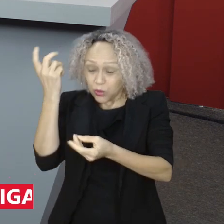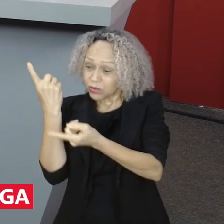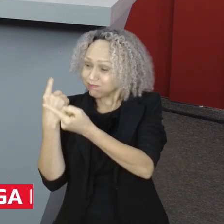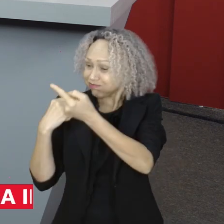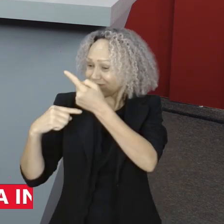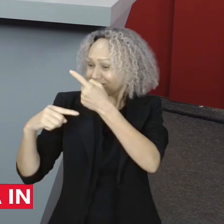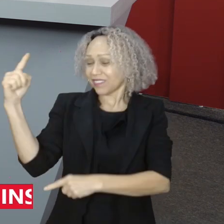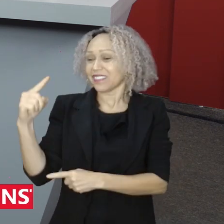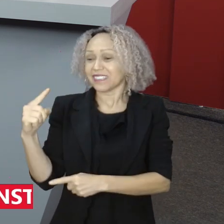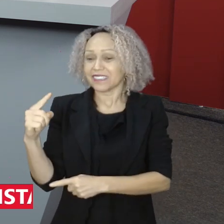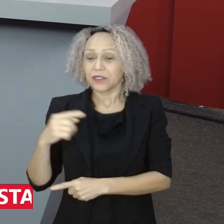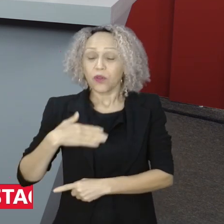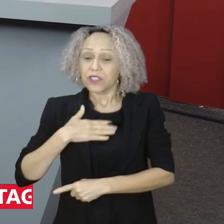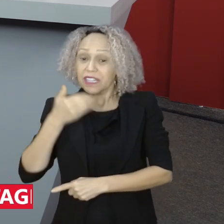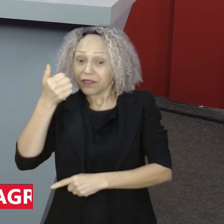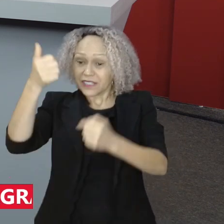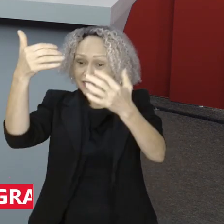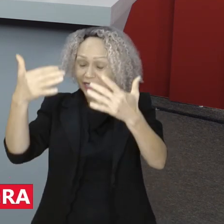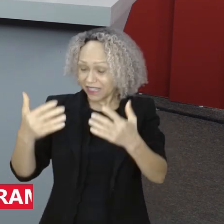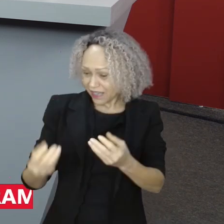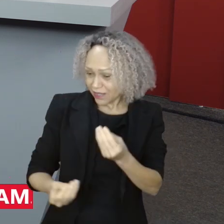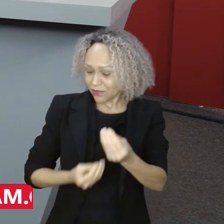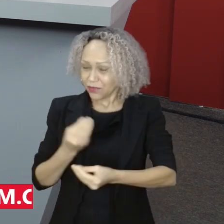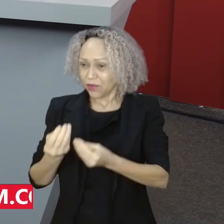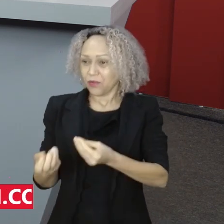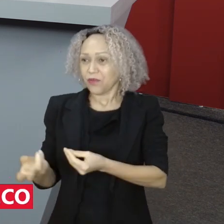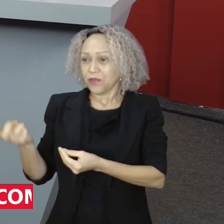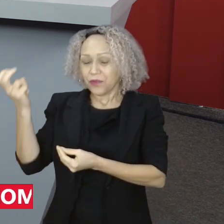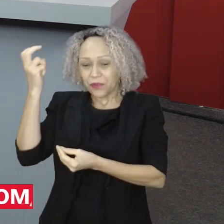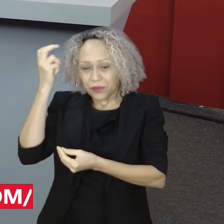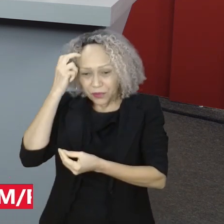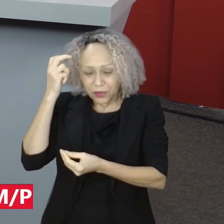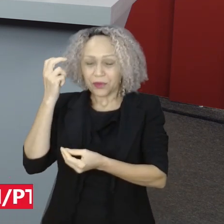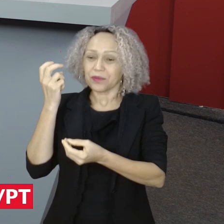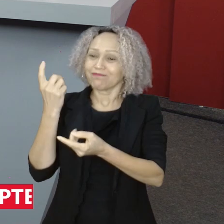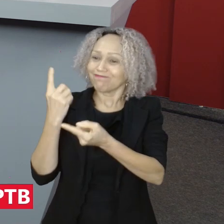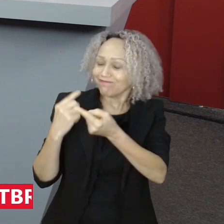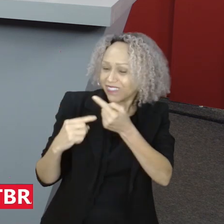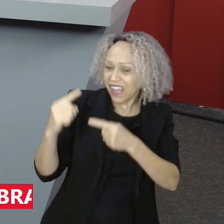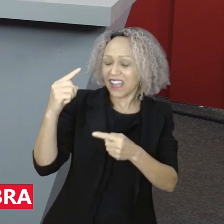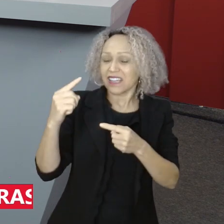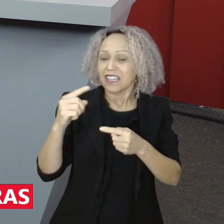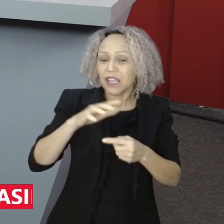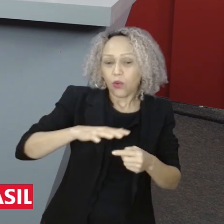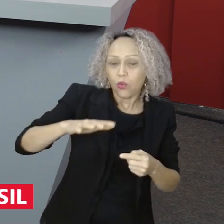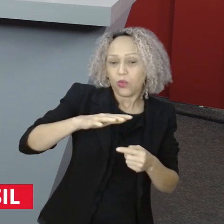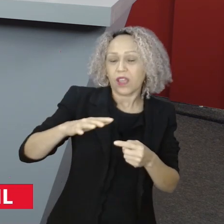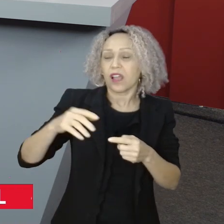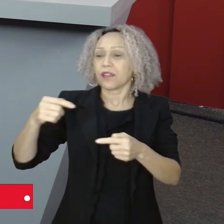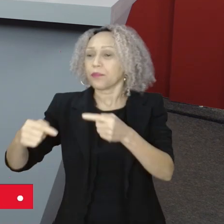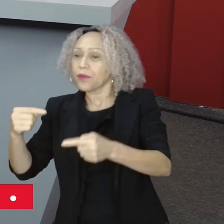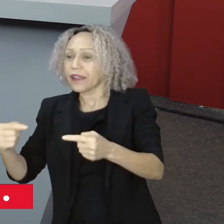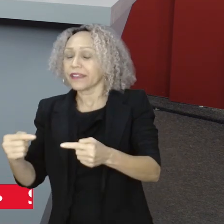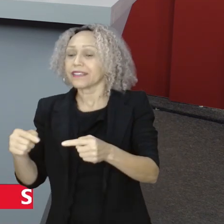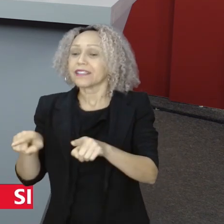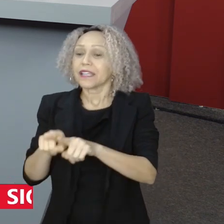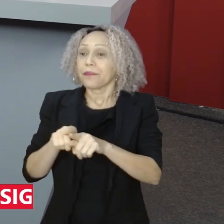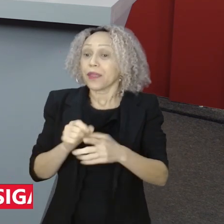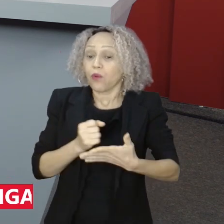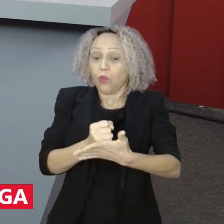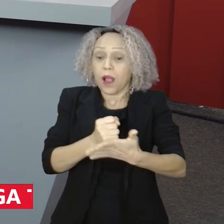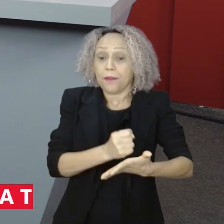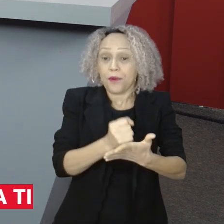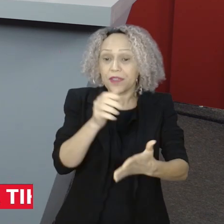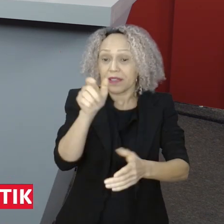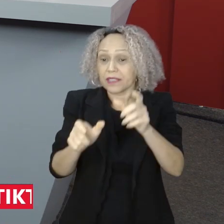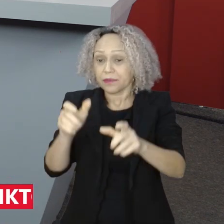ministério próprio, tanto na retomada desses equipamentos culturais, das políticas e também dos apoios, né, aos produtores da cultura